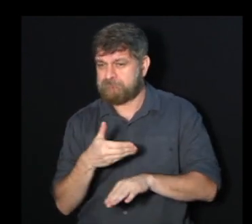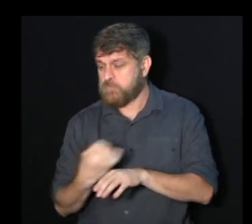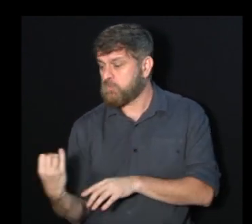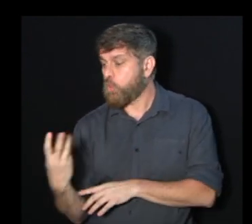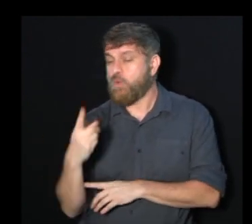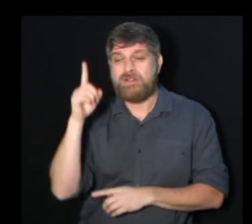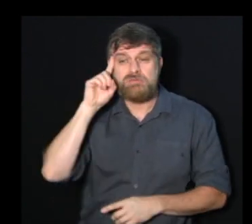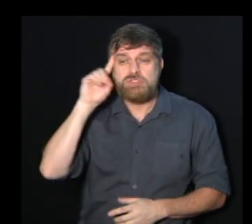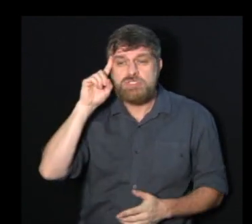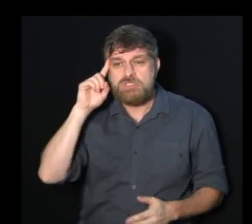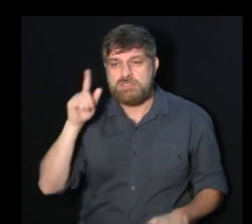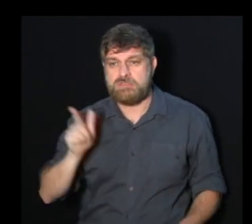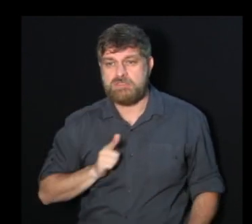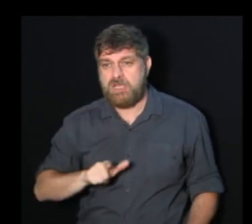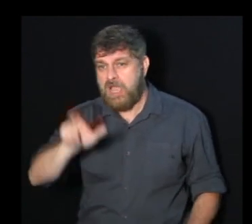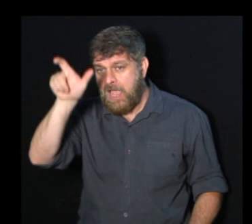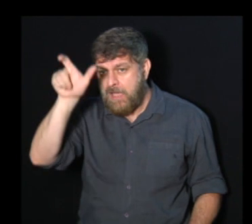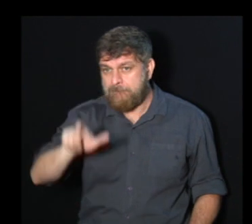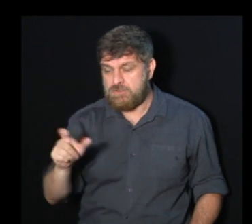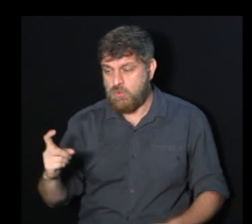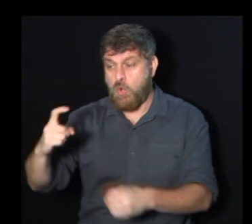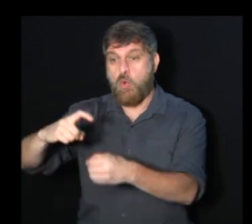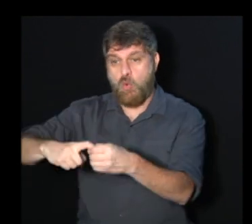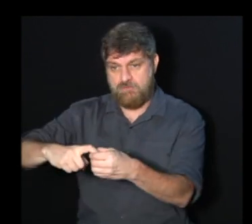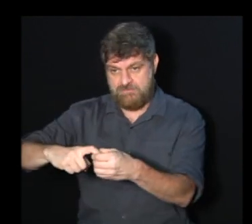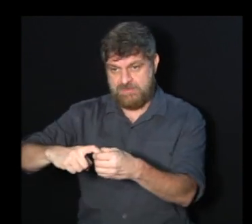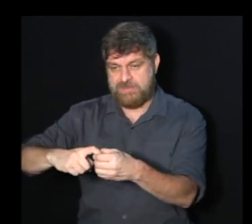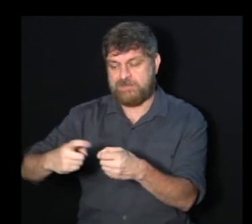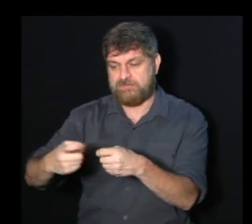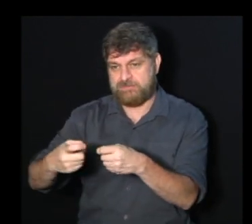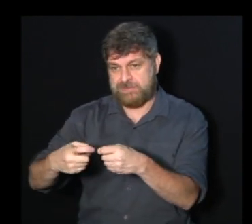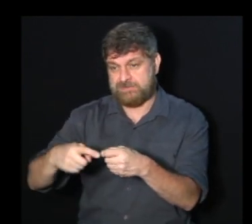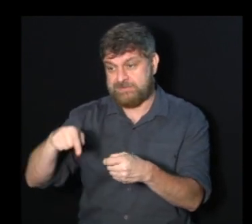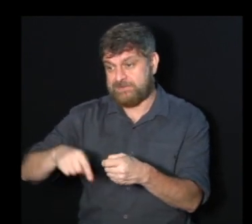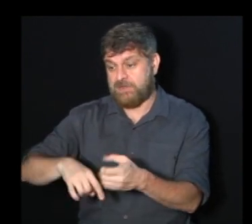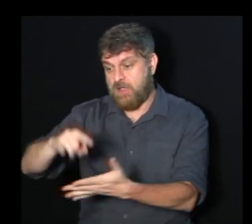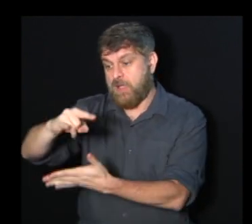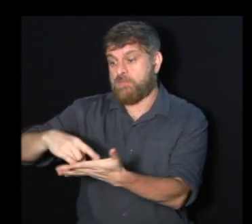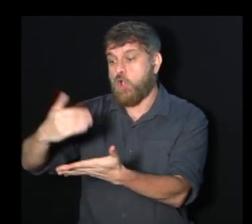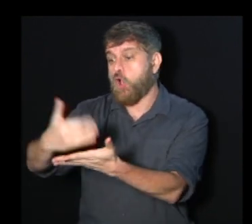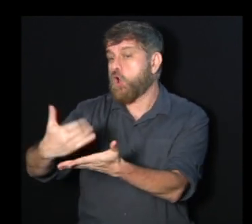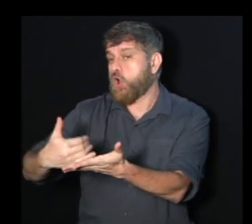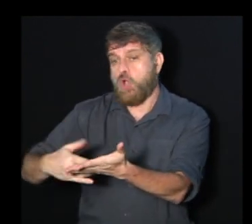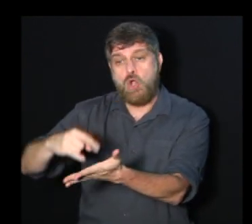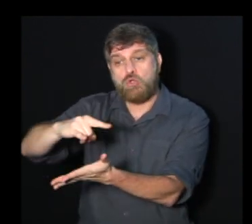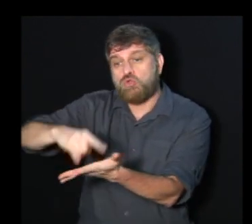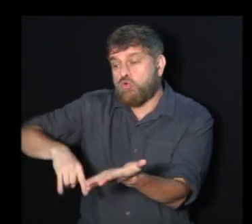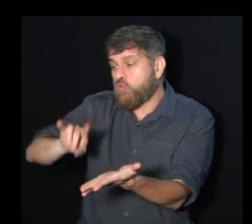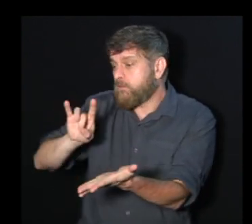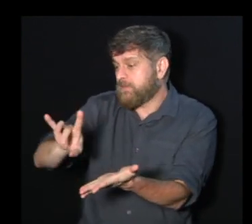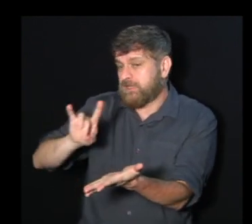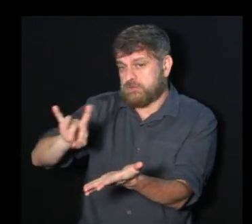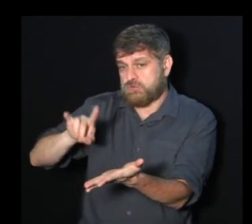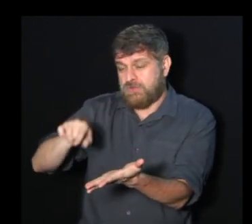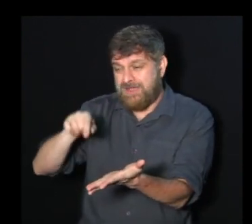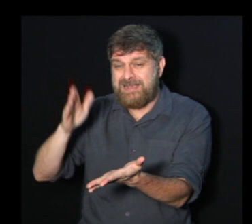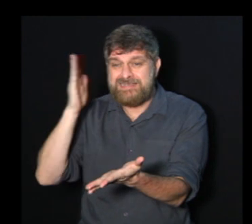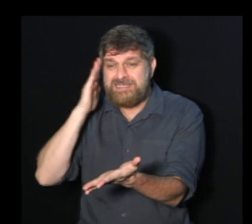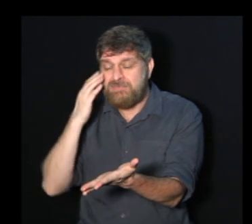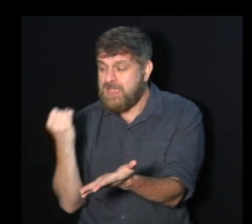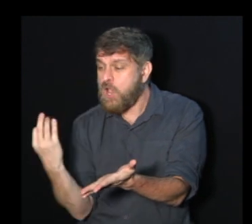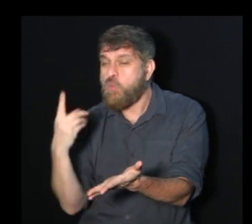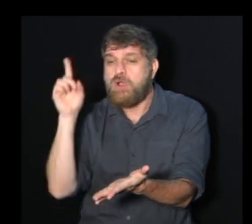paciente que trata no convênio. Então, para o convênio ter ali um equilíbrio